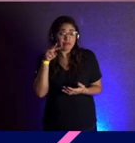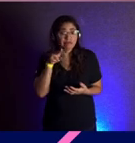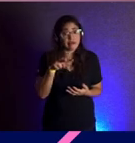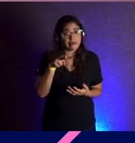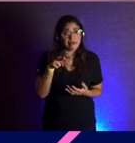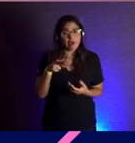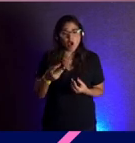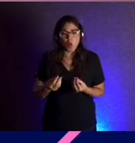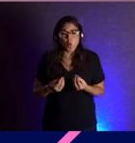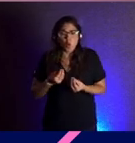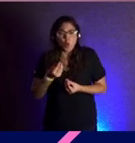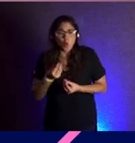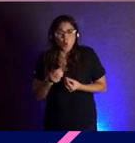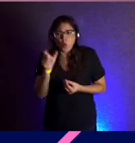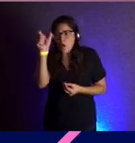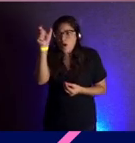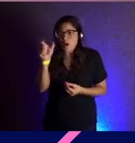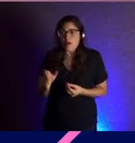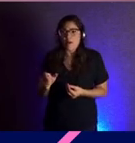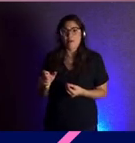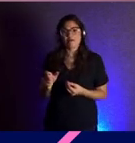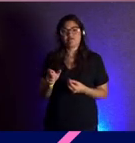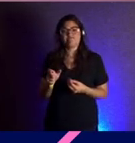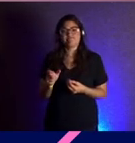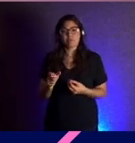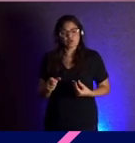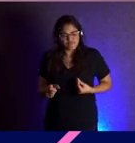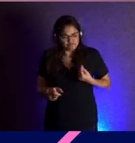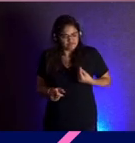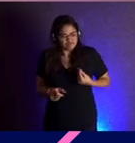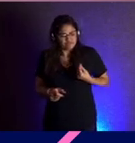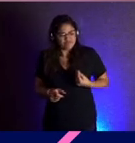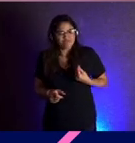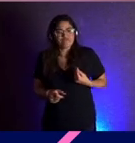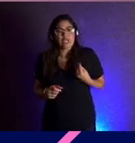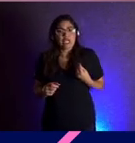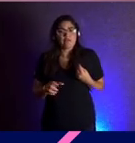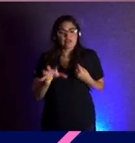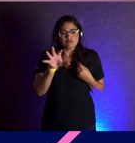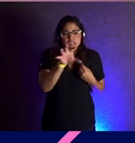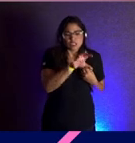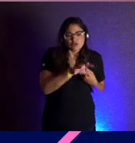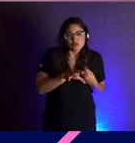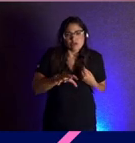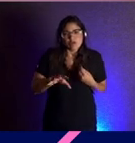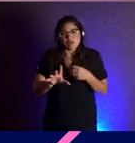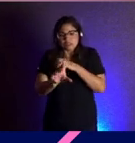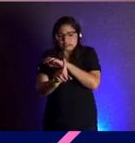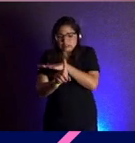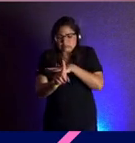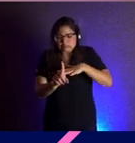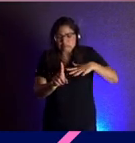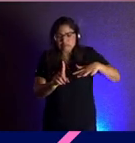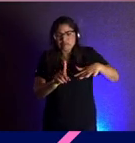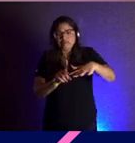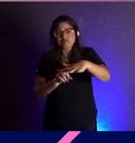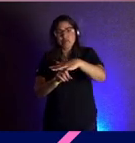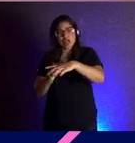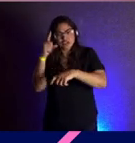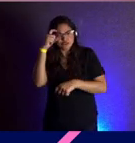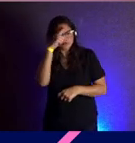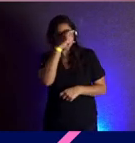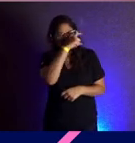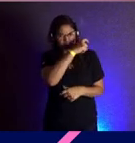muito difíceis, né? Mas elas, uma situação como essa, aumenta o grau de vulnerabilidade